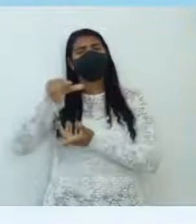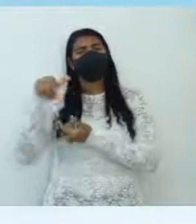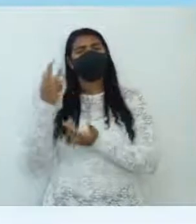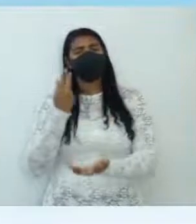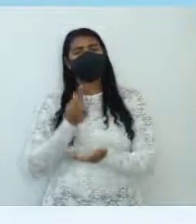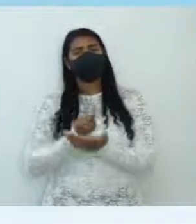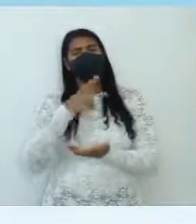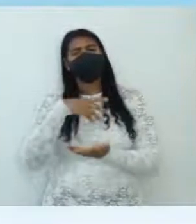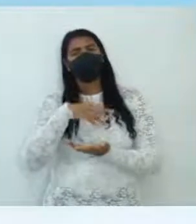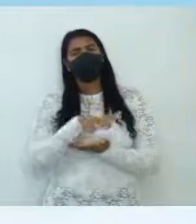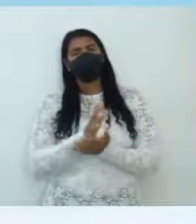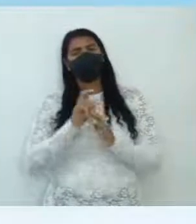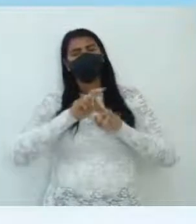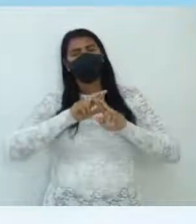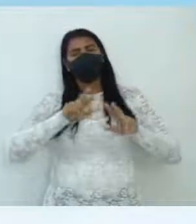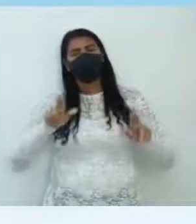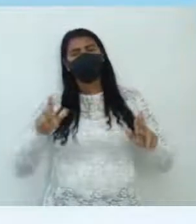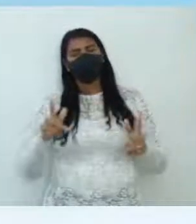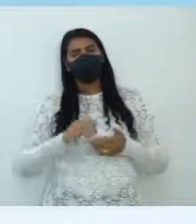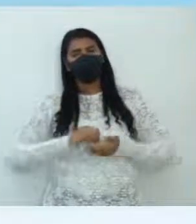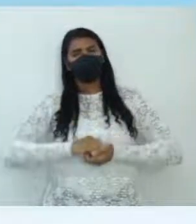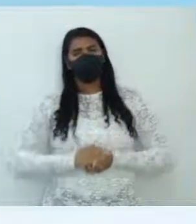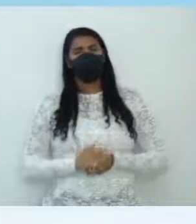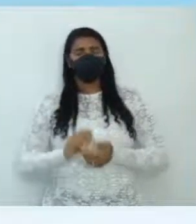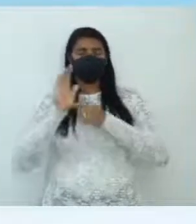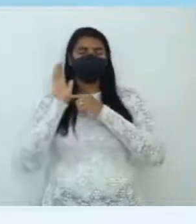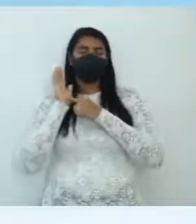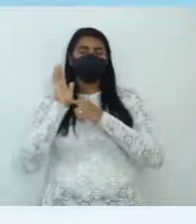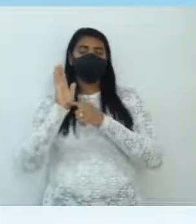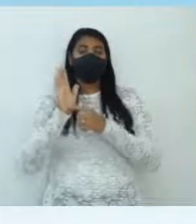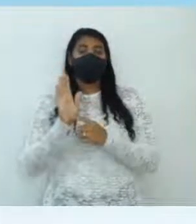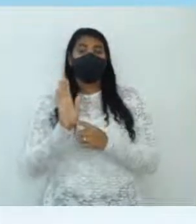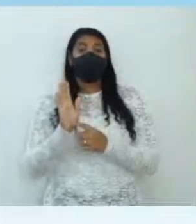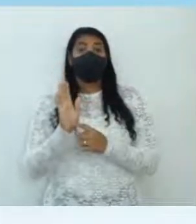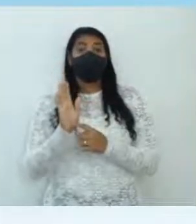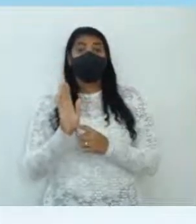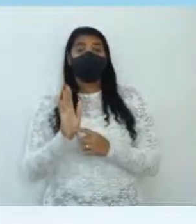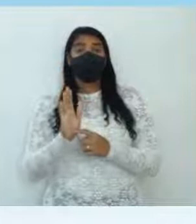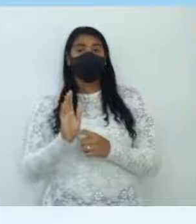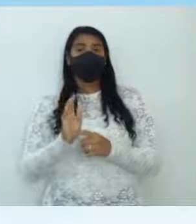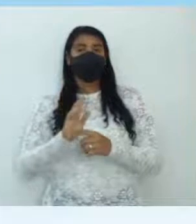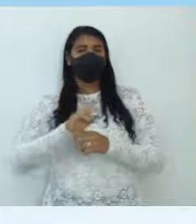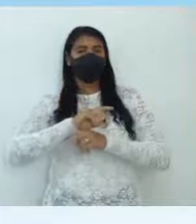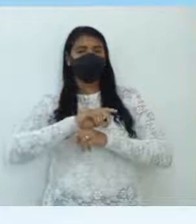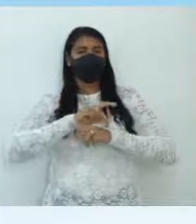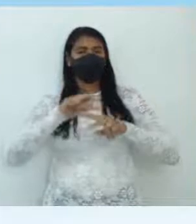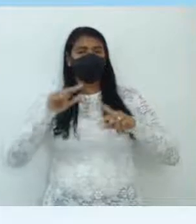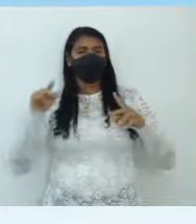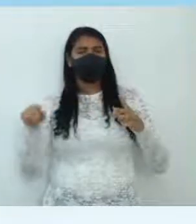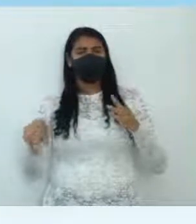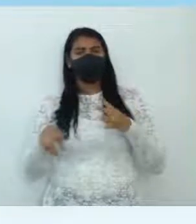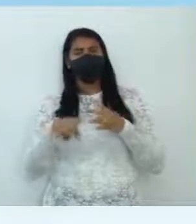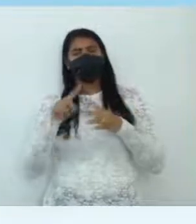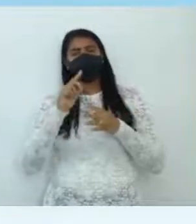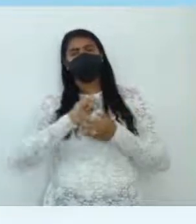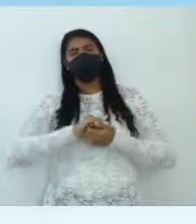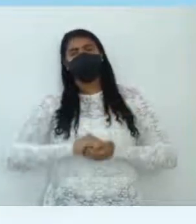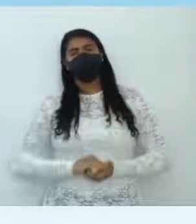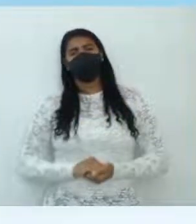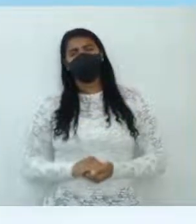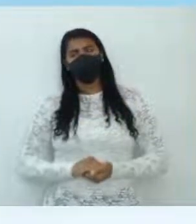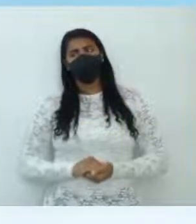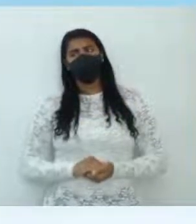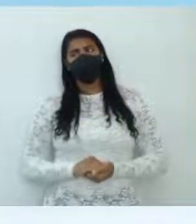mineração, eles são diversos e apresentam-se em diversas escalas. E aí,